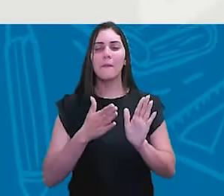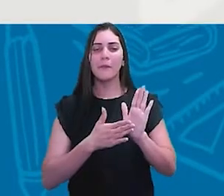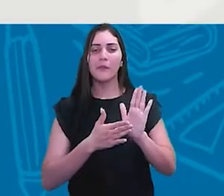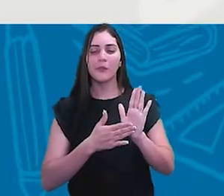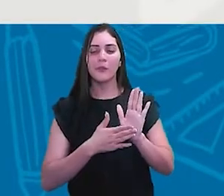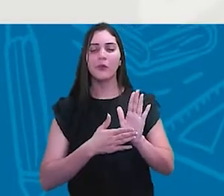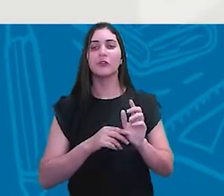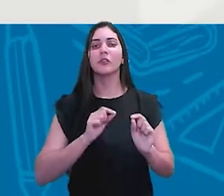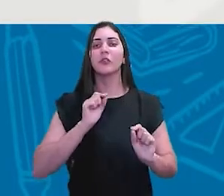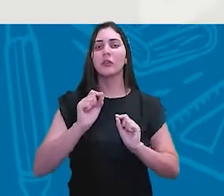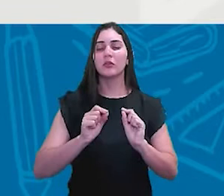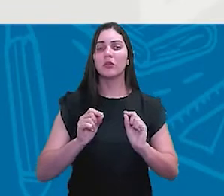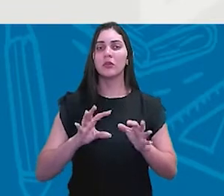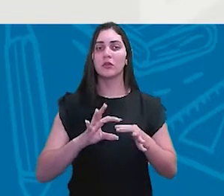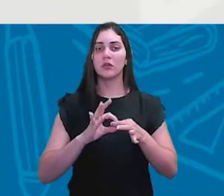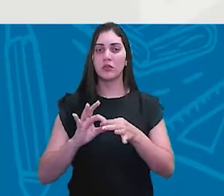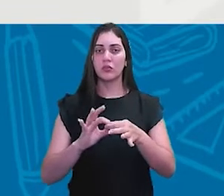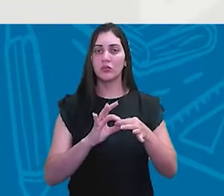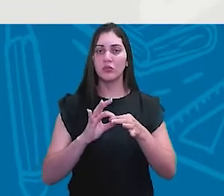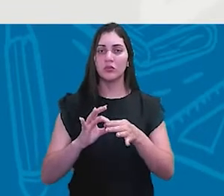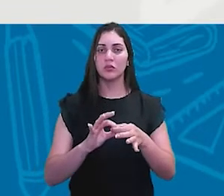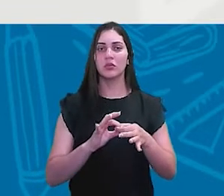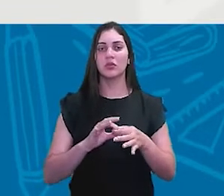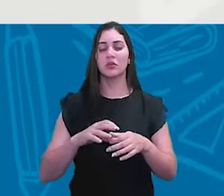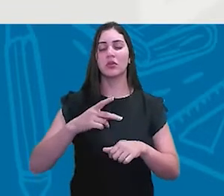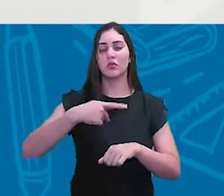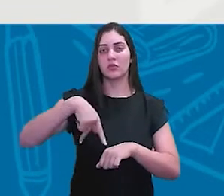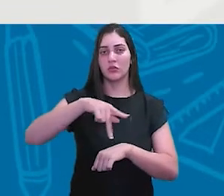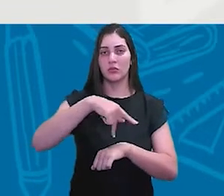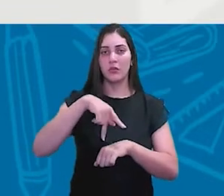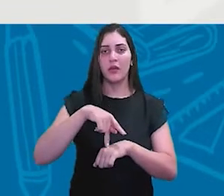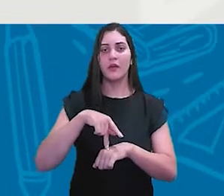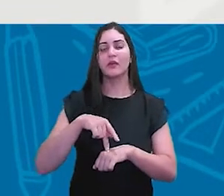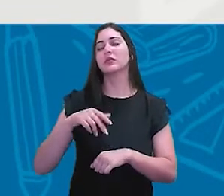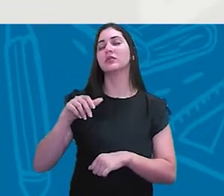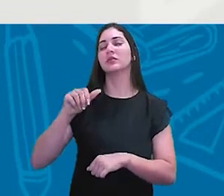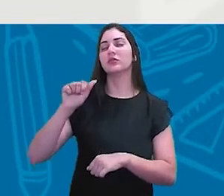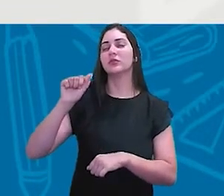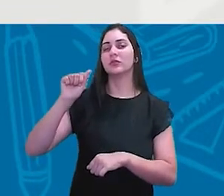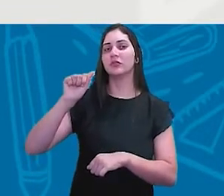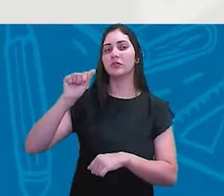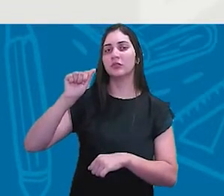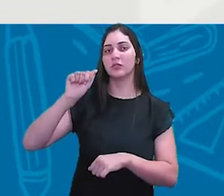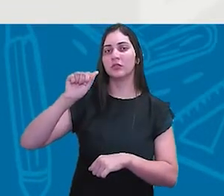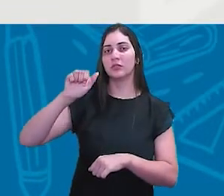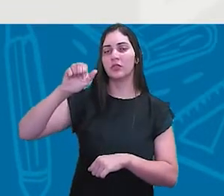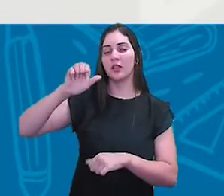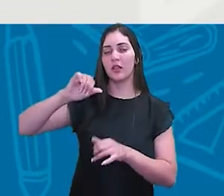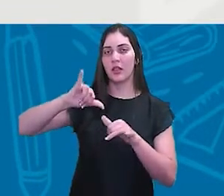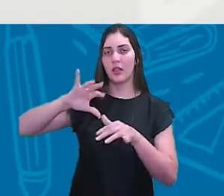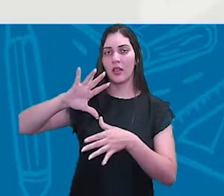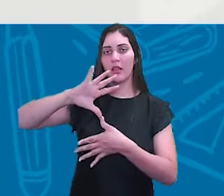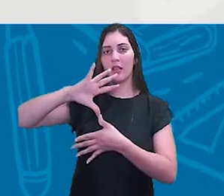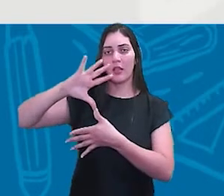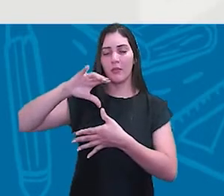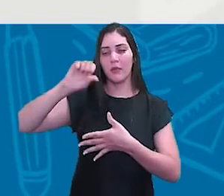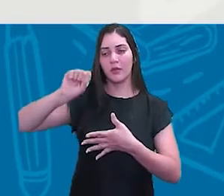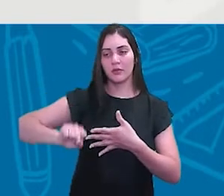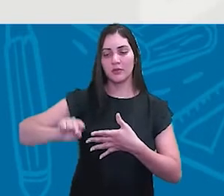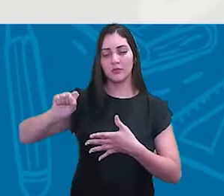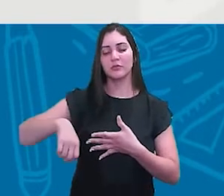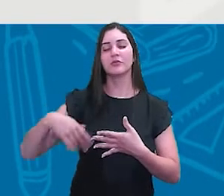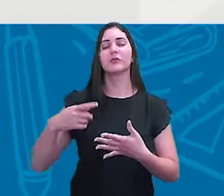unir um pouco mais os países da América do Sul, fortalecer um bloco diante da hegemonia,